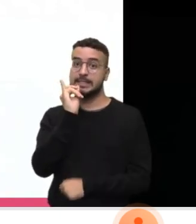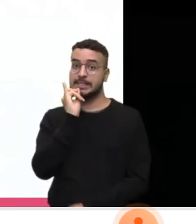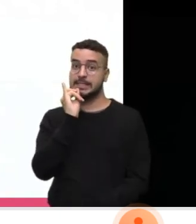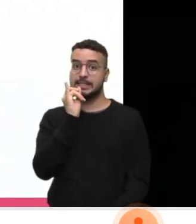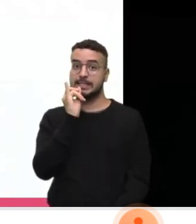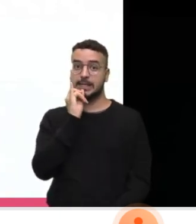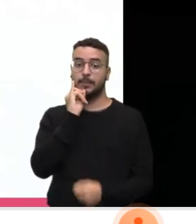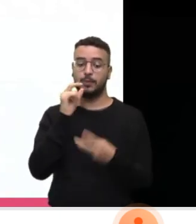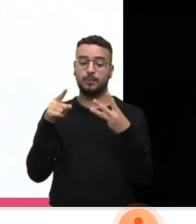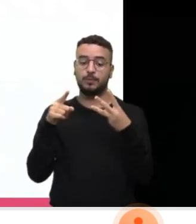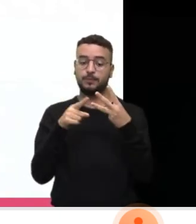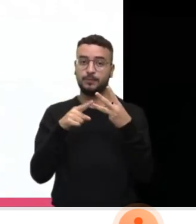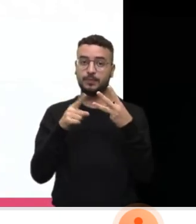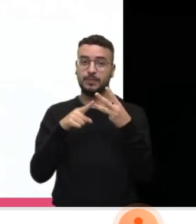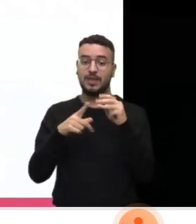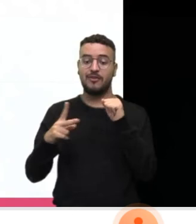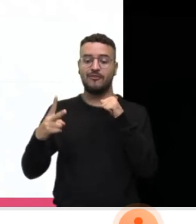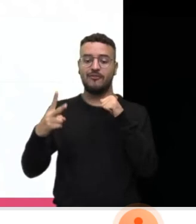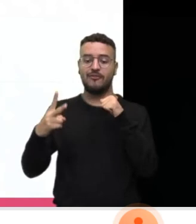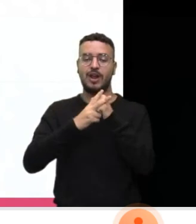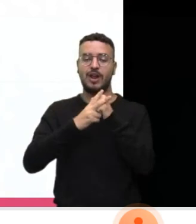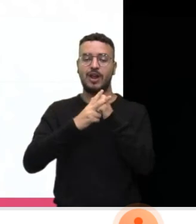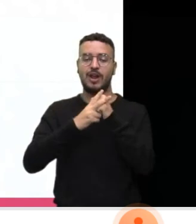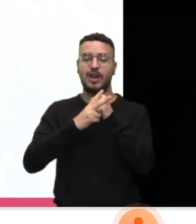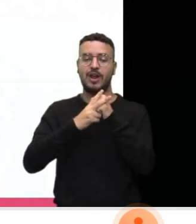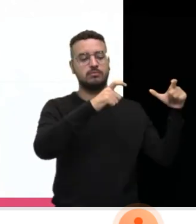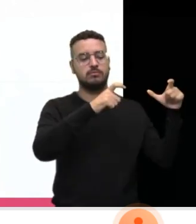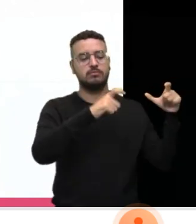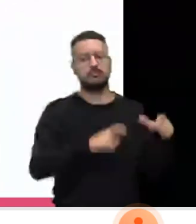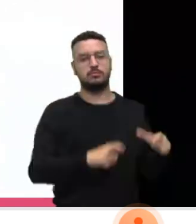verbos locativos, ou esses verbos